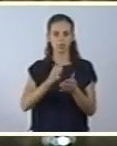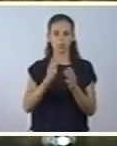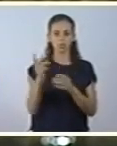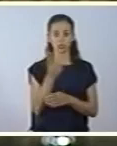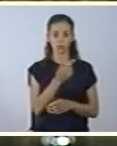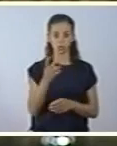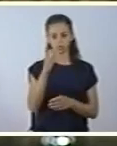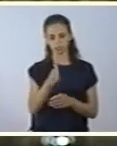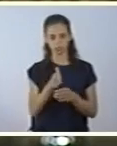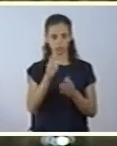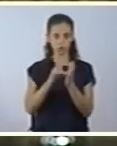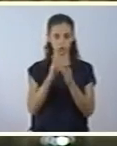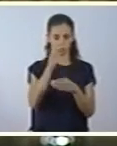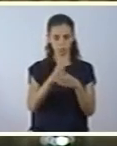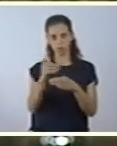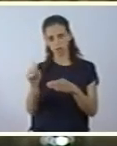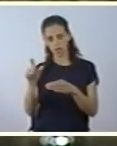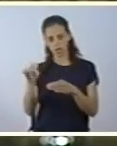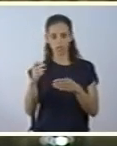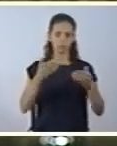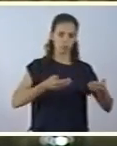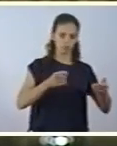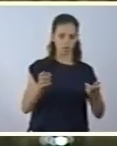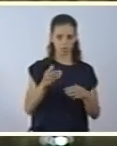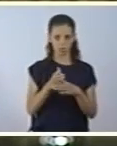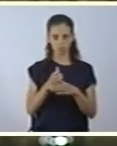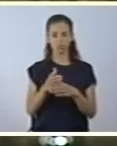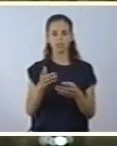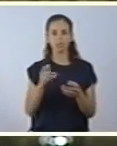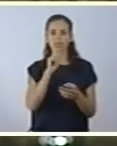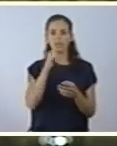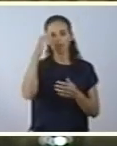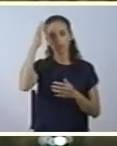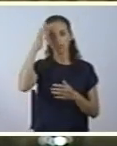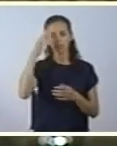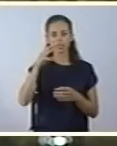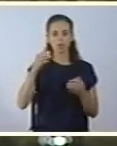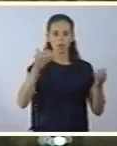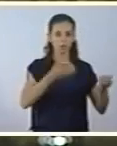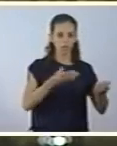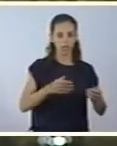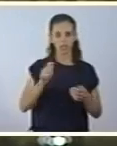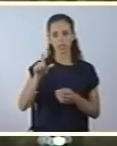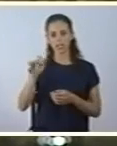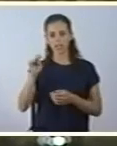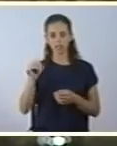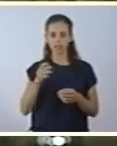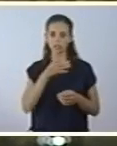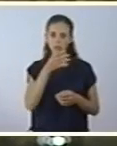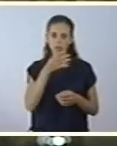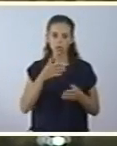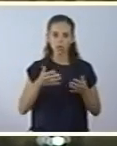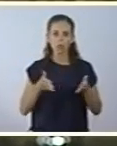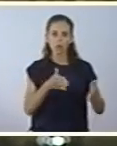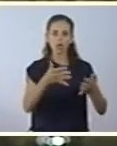dois. Só existe este caminho. Podemos imaginar, Moisés e Elias a indicar o único caminho a